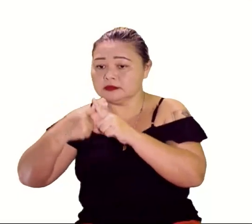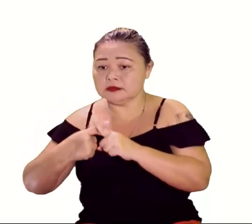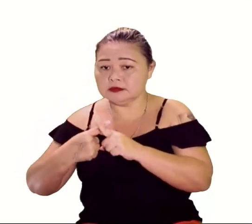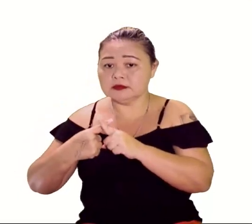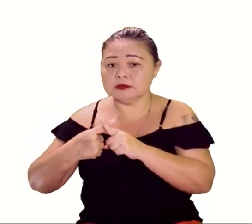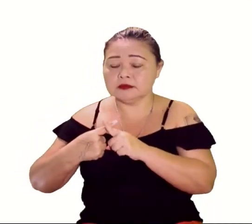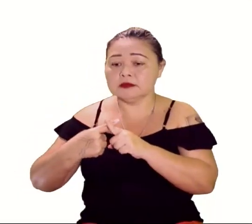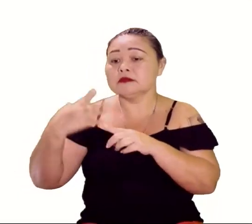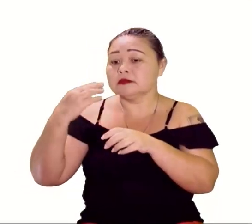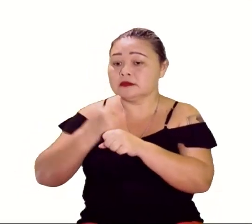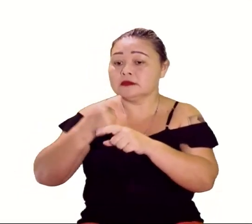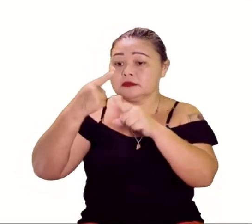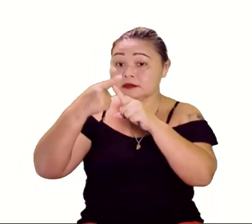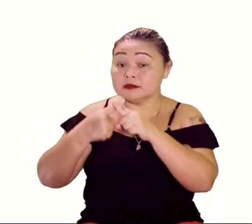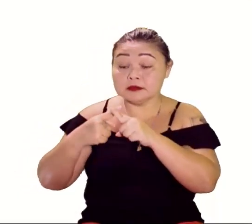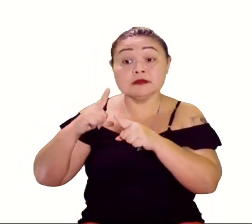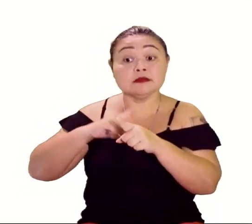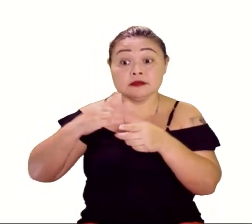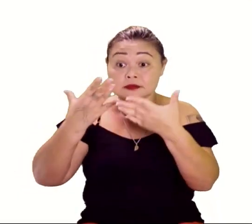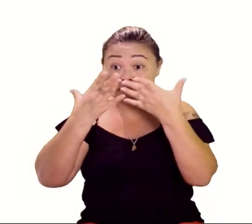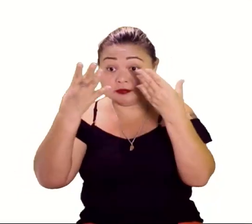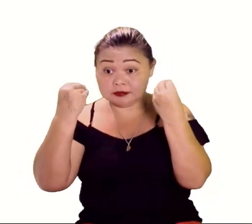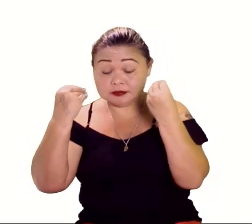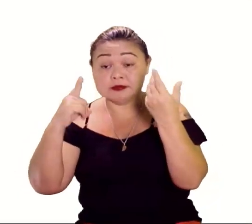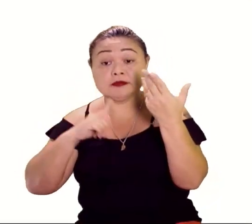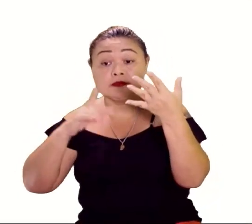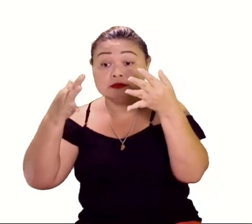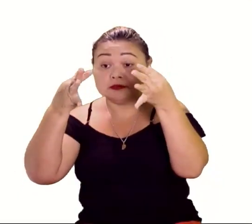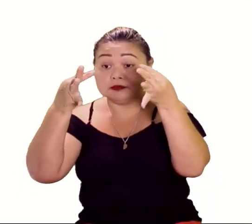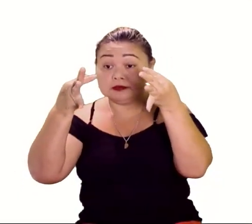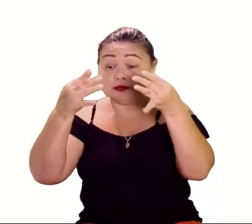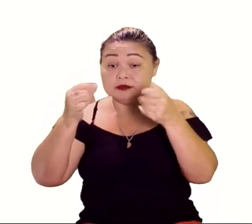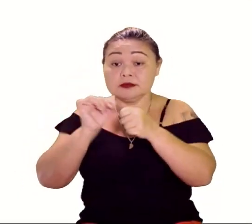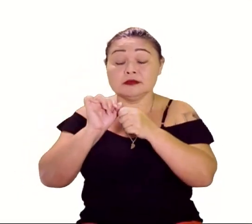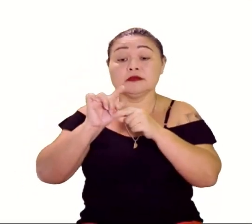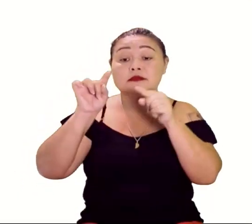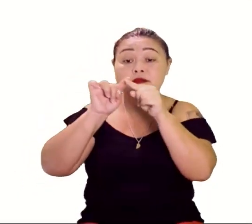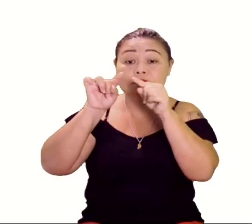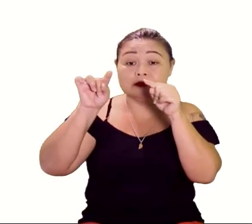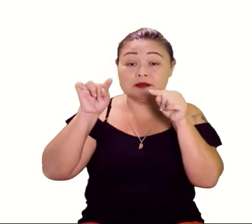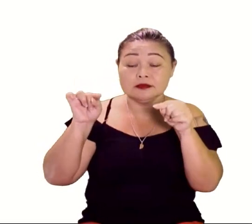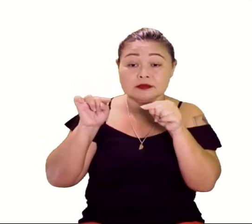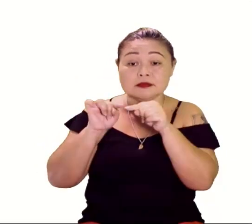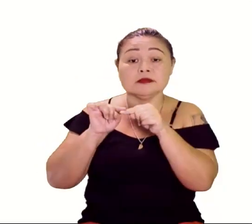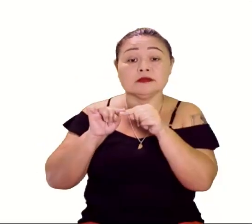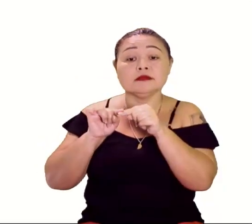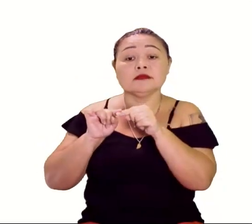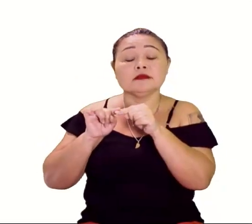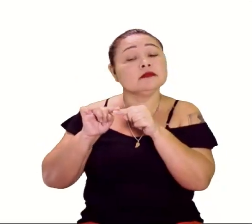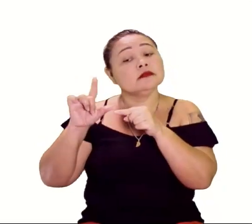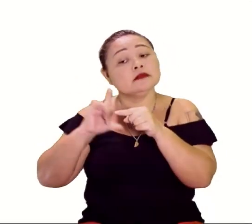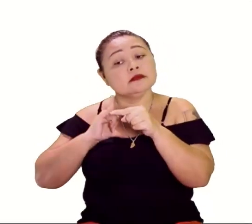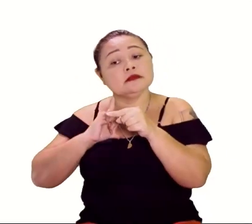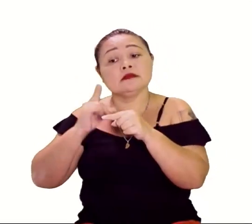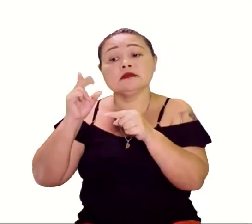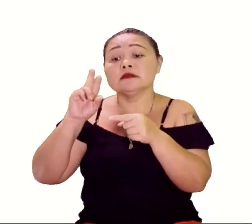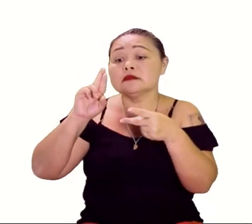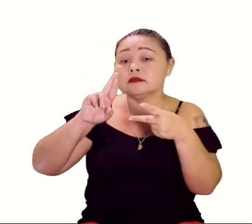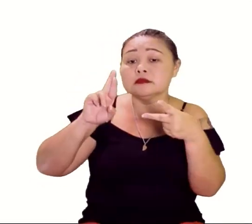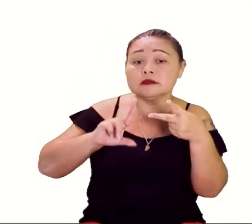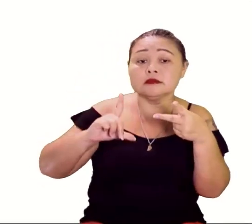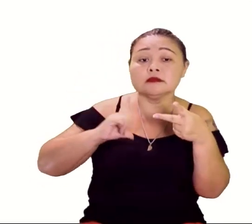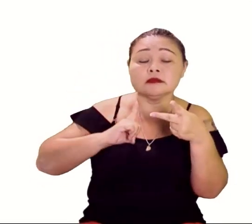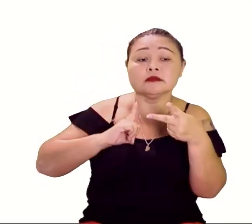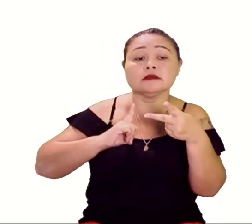raízes? Pode, Olha, né? tínhamos até esquecido desse detalhe, não é? E o delta? O delta, para a gente saber se, né, se tem uma ou duas, também